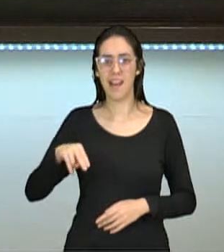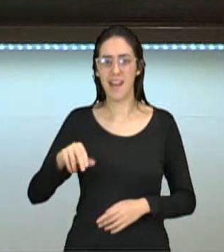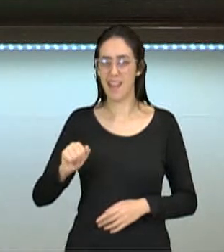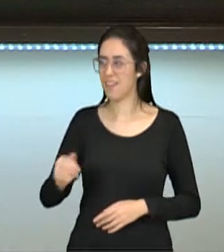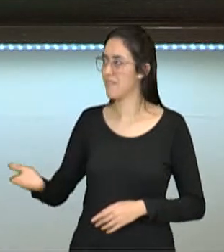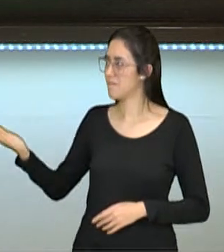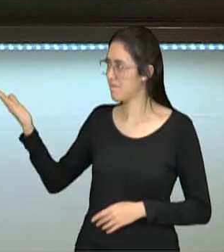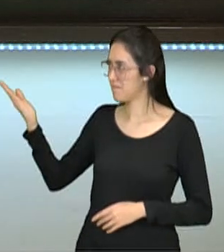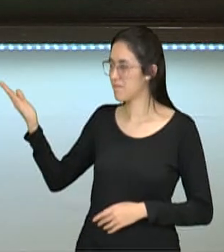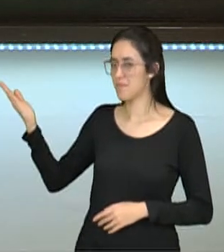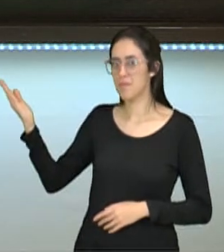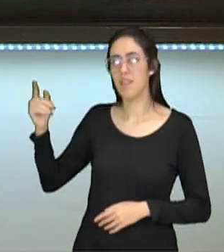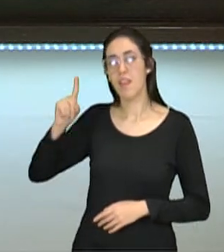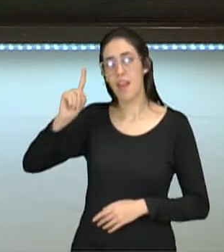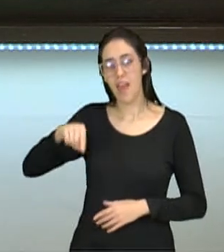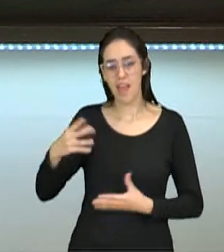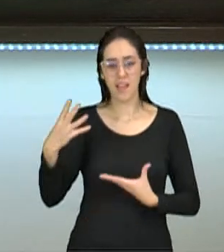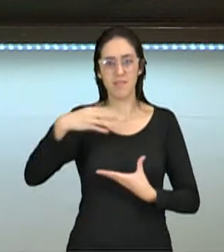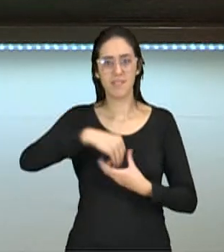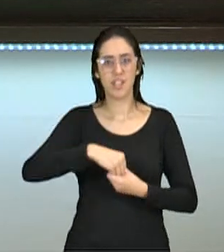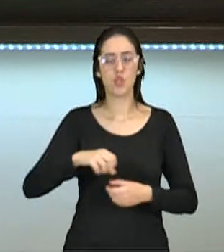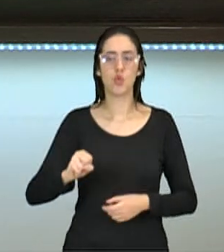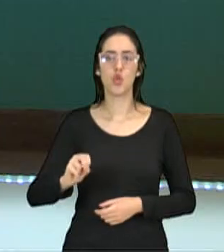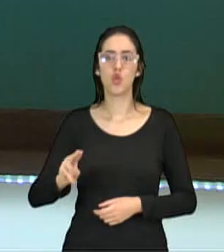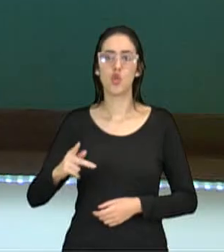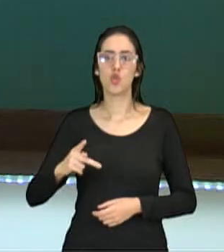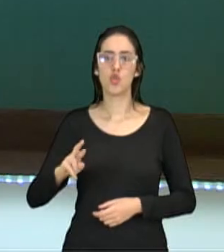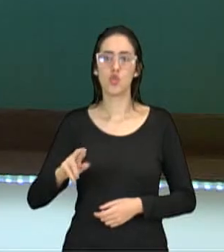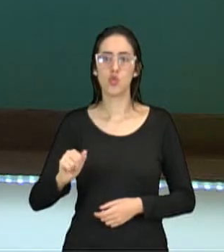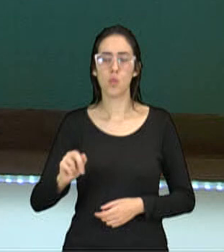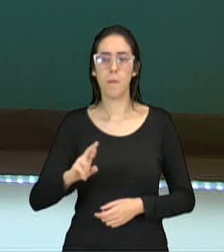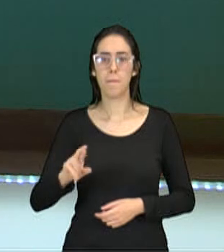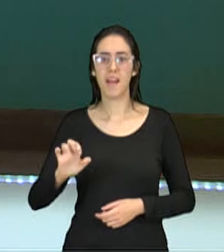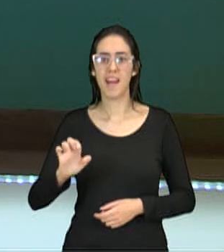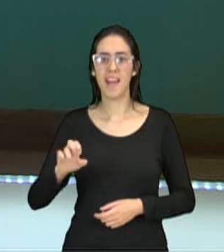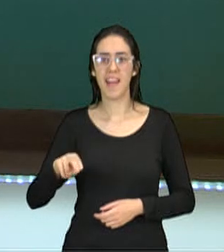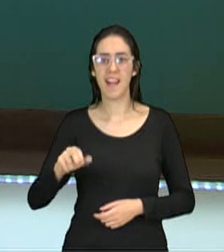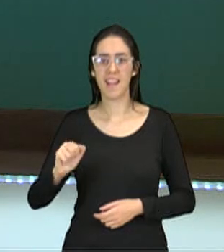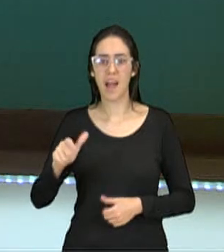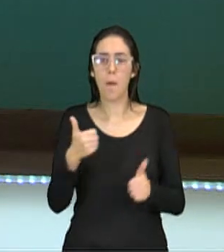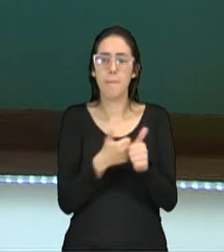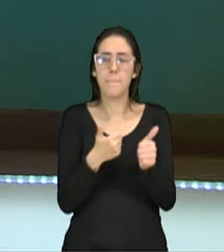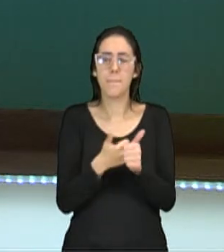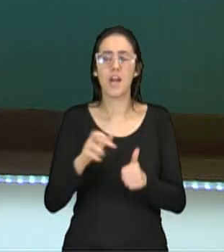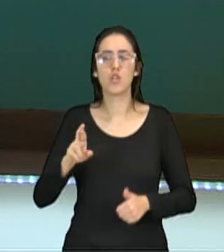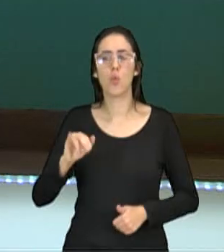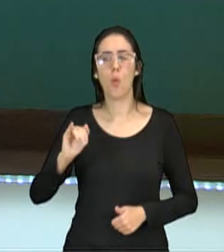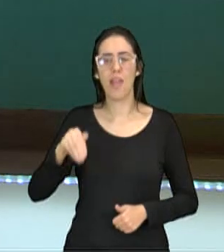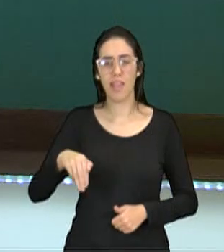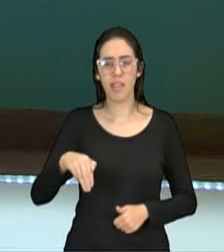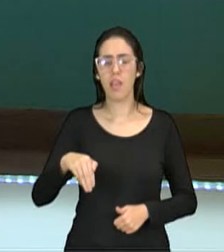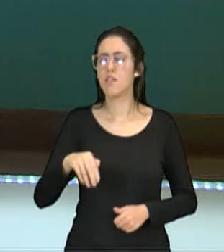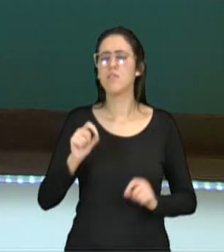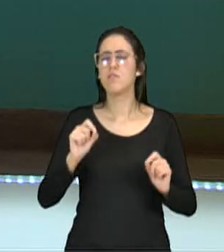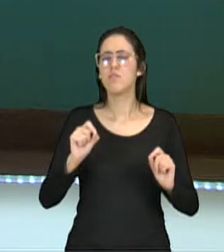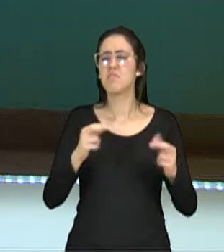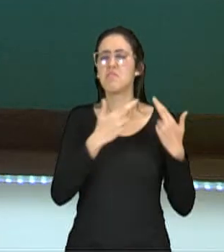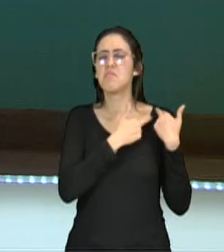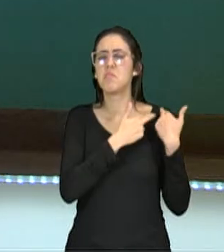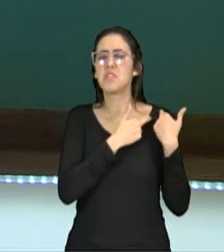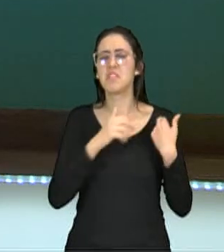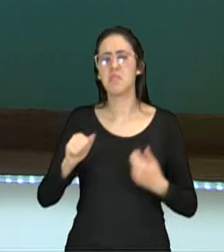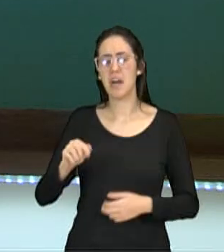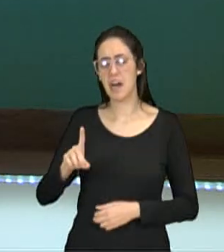ela é produzida pelas suprarrenais, pelas glândulas que estão em cima dos nossos rins. Qual que é a função da adrenalina?